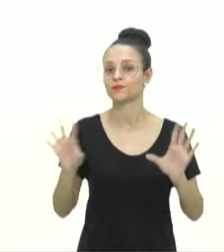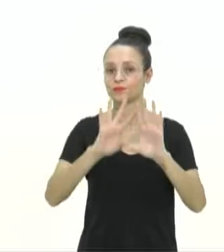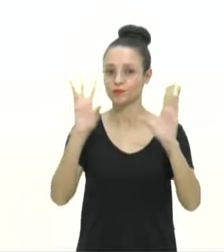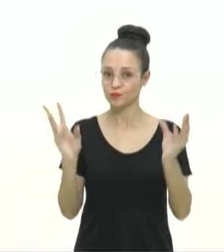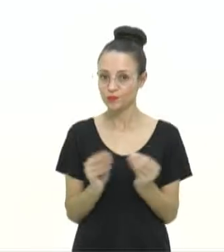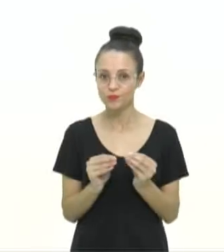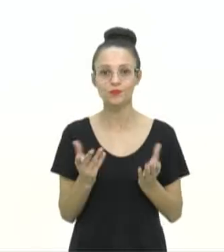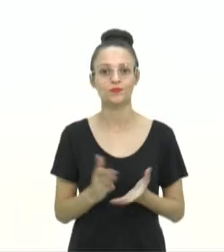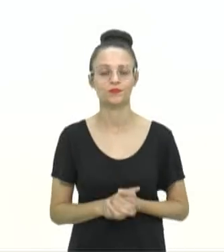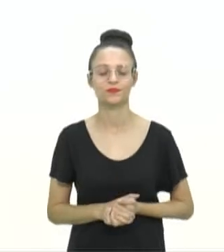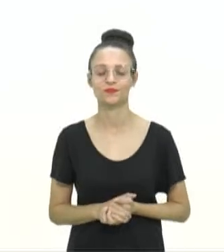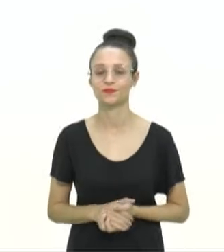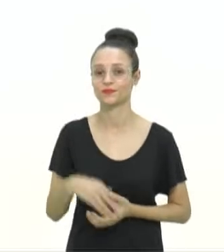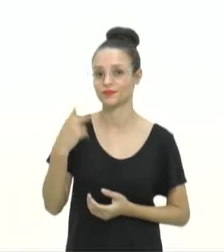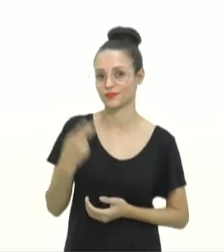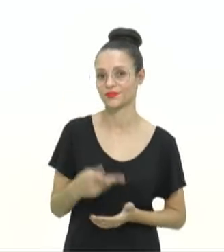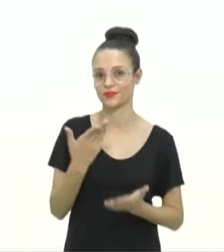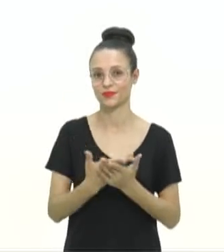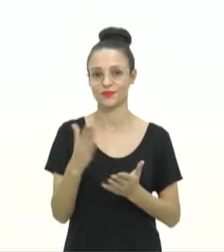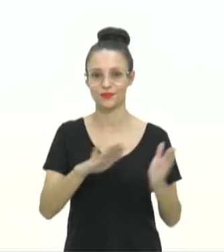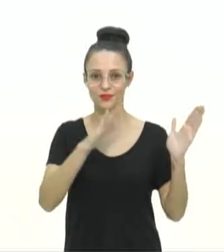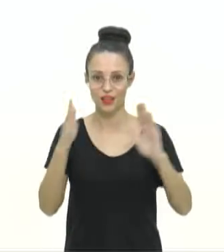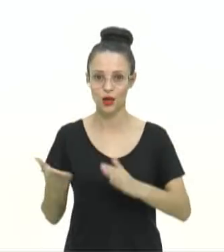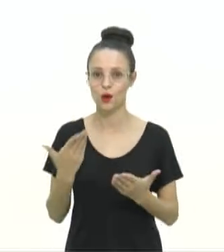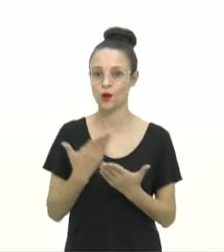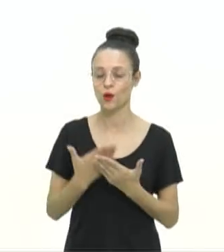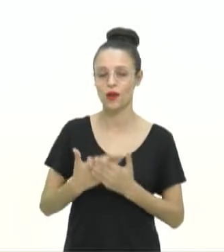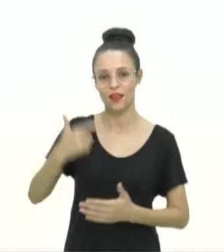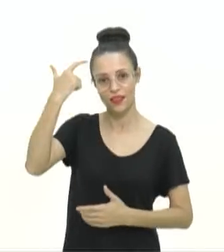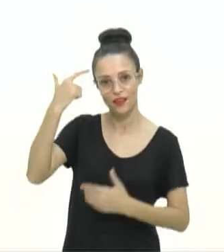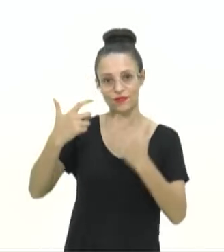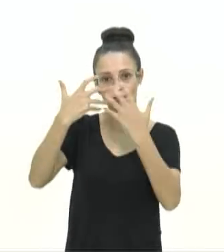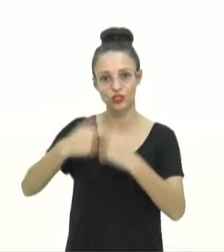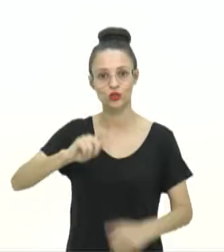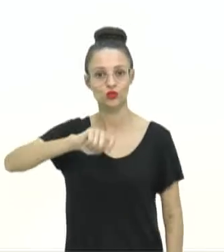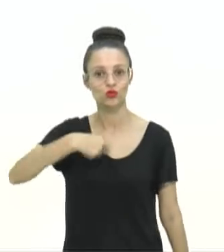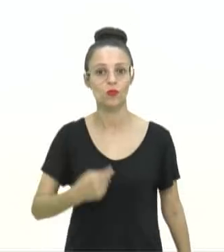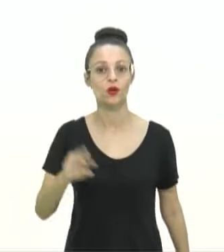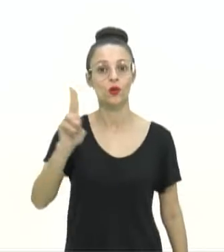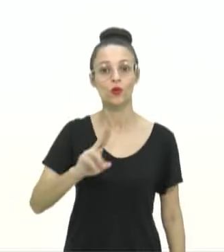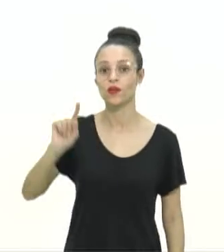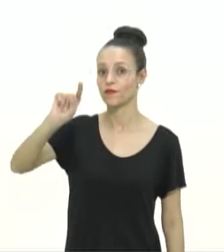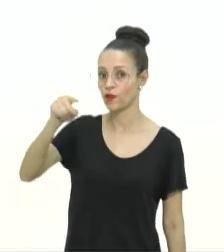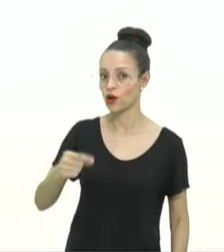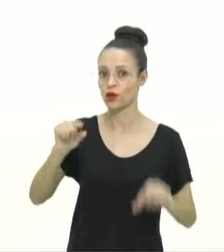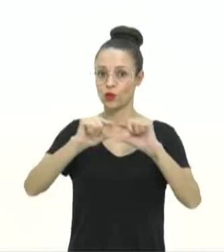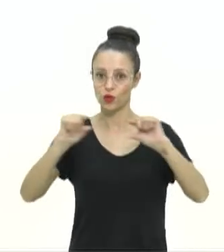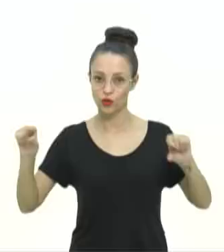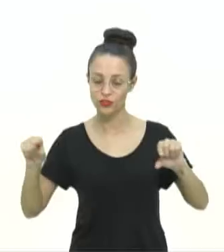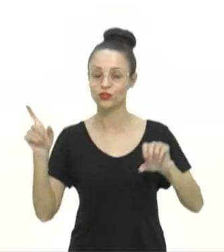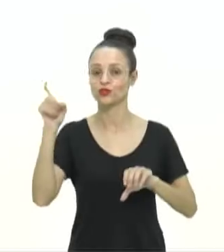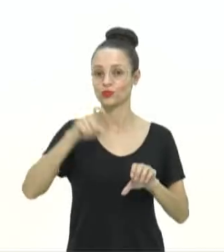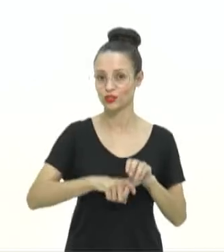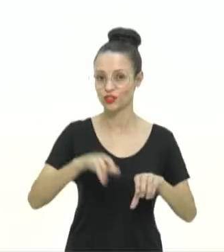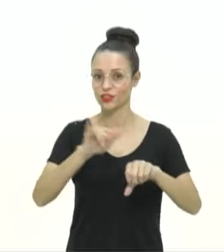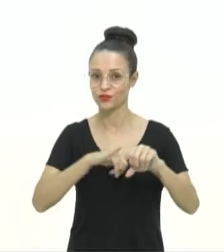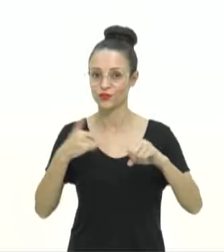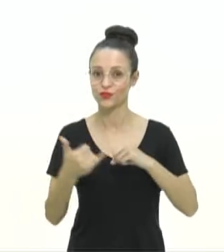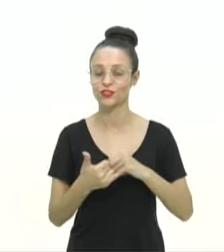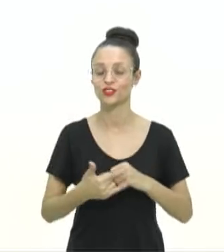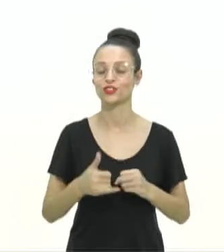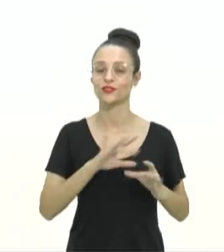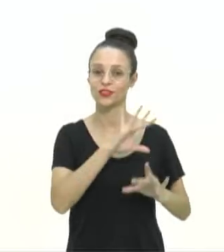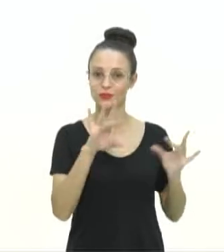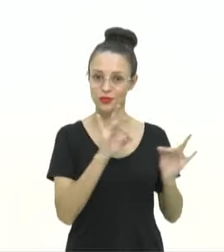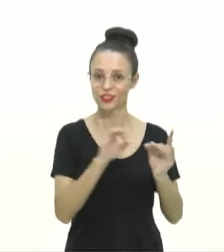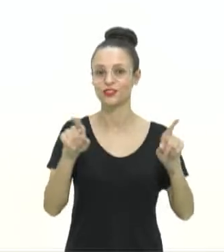Resumindo, na aula de hoje nós refletimos sobre o uso da vírgula em orações subordinadas adjetivas, restritivas